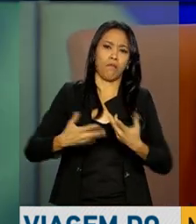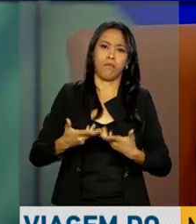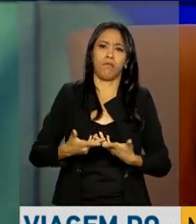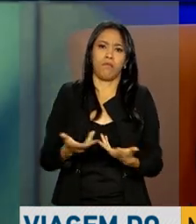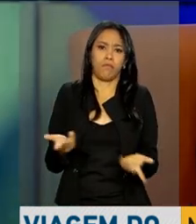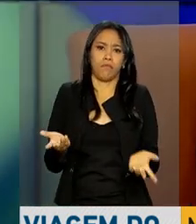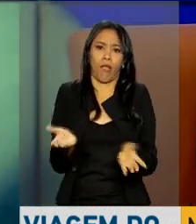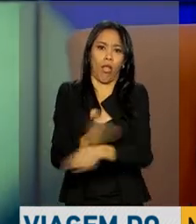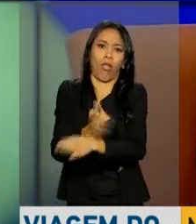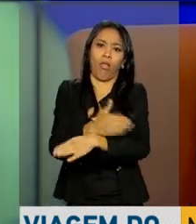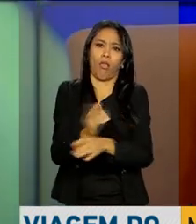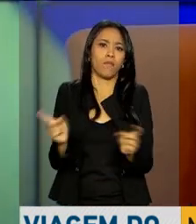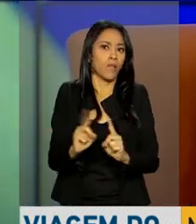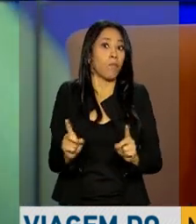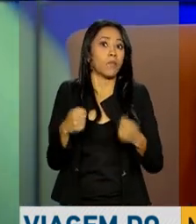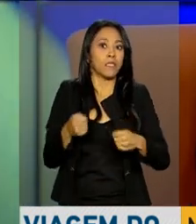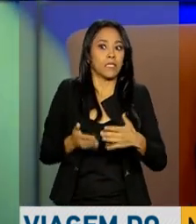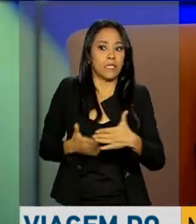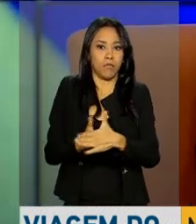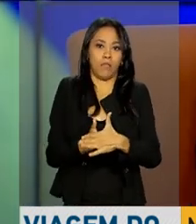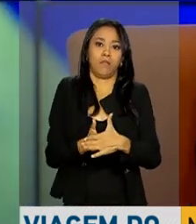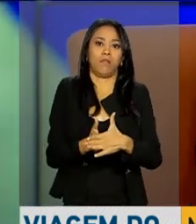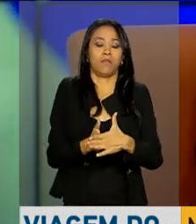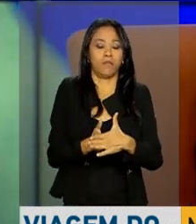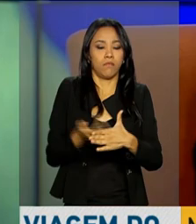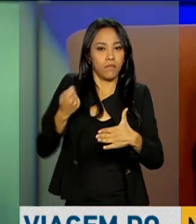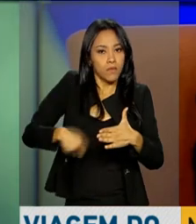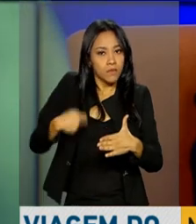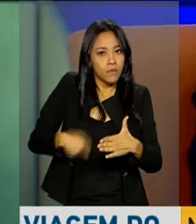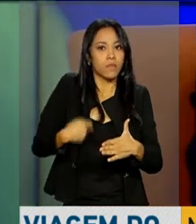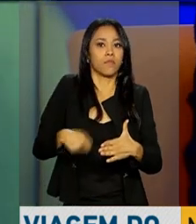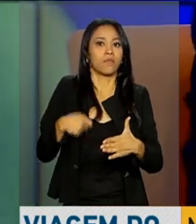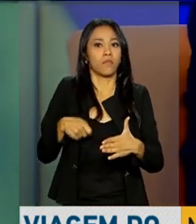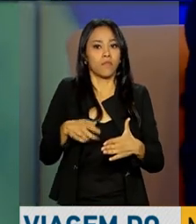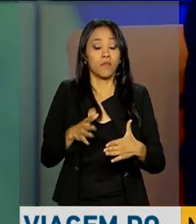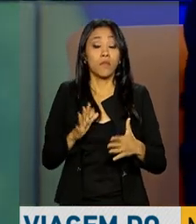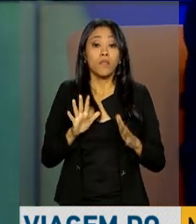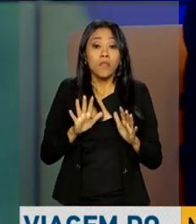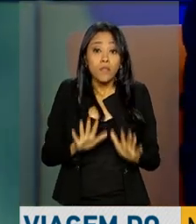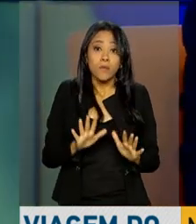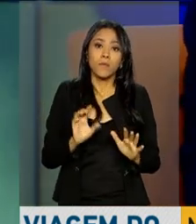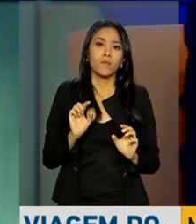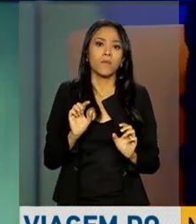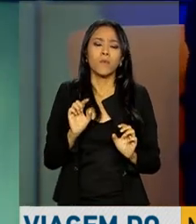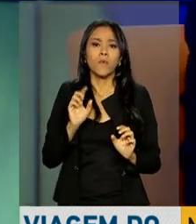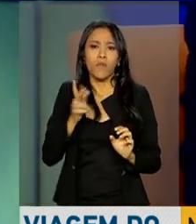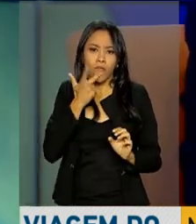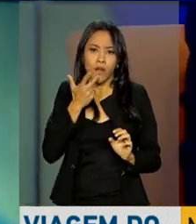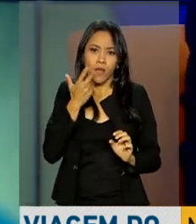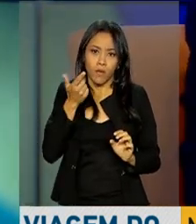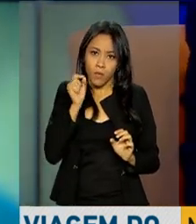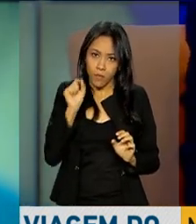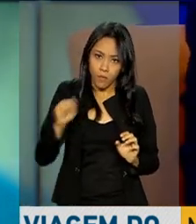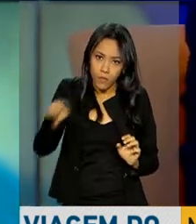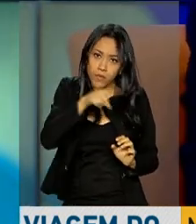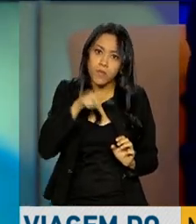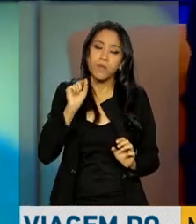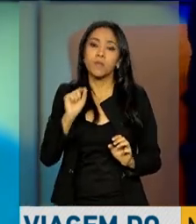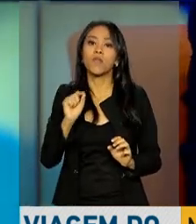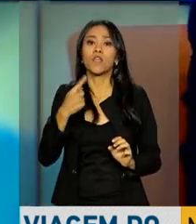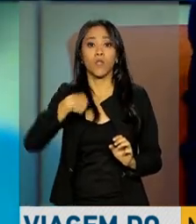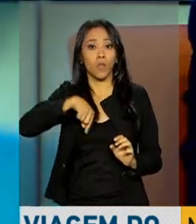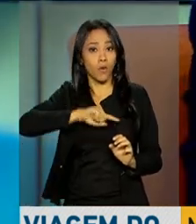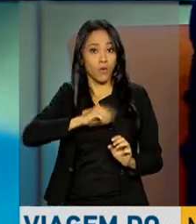estabelecidos. Você tem que restringir os gastos públicos. Mas, sem embargo disso, o fato, volto a dizer, é que nós tivemos